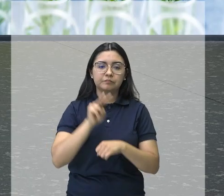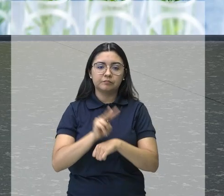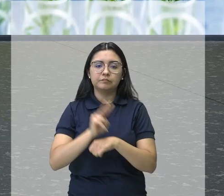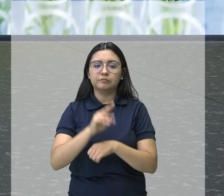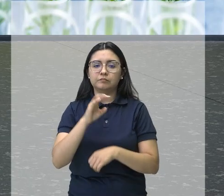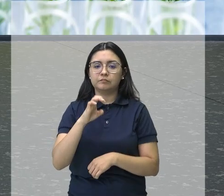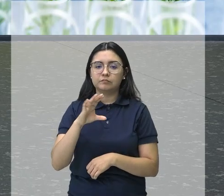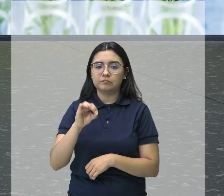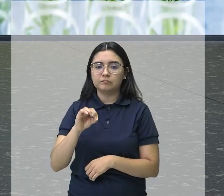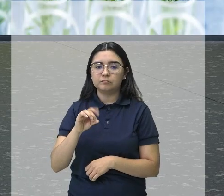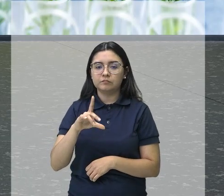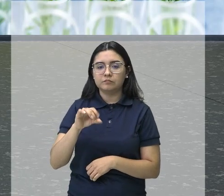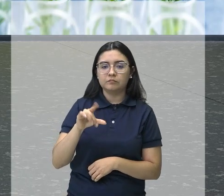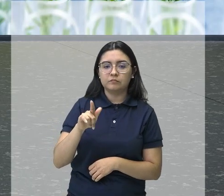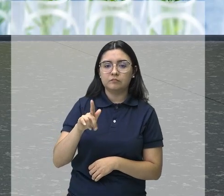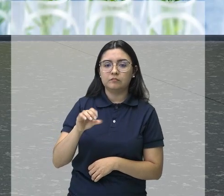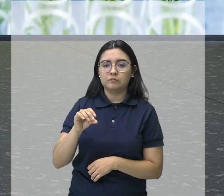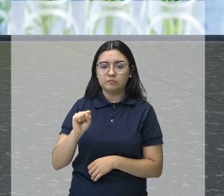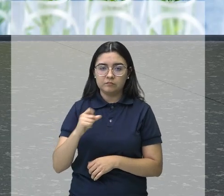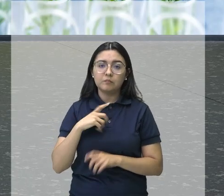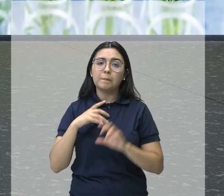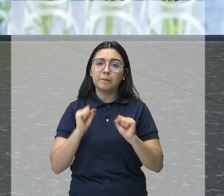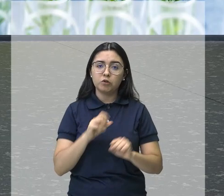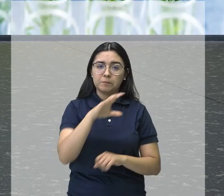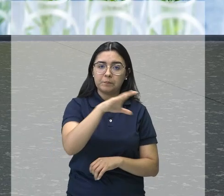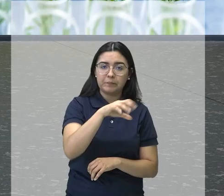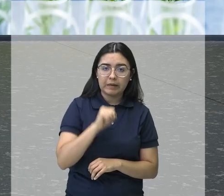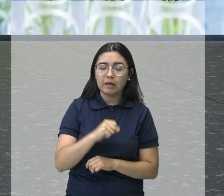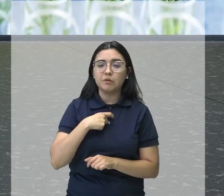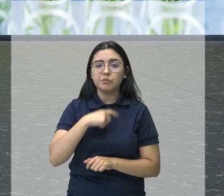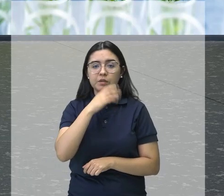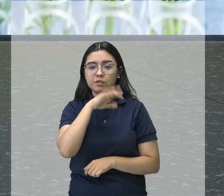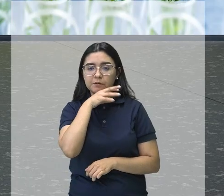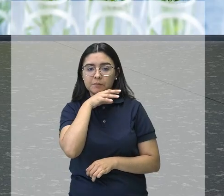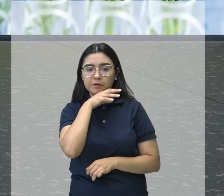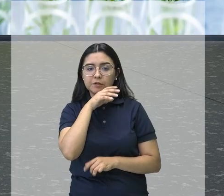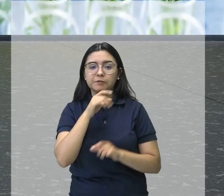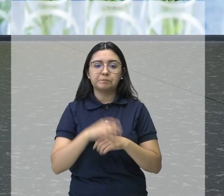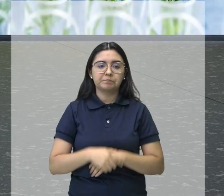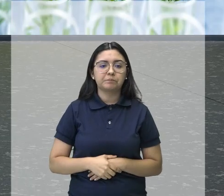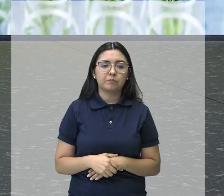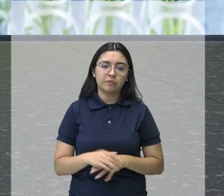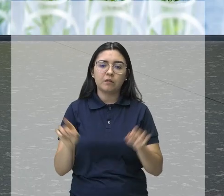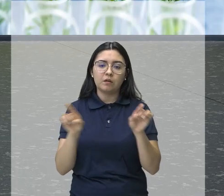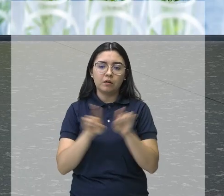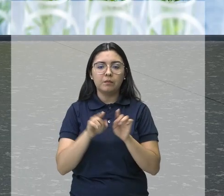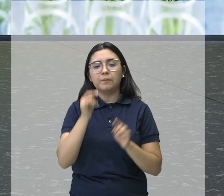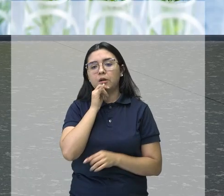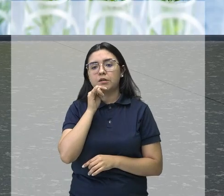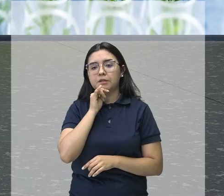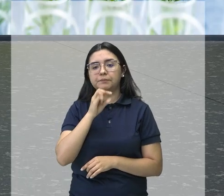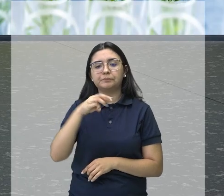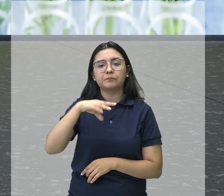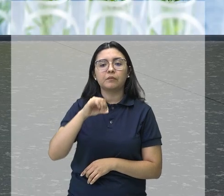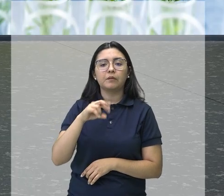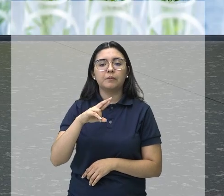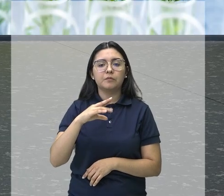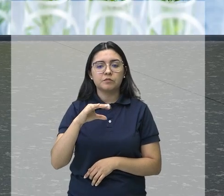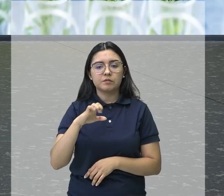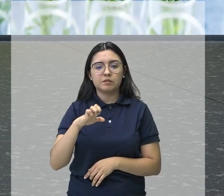de mamíferos que podem capturar animais, como roedores ou morcegos, para estudos de